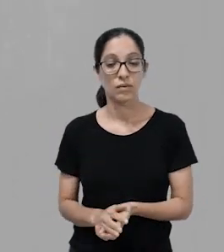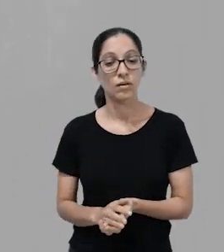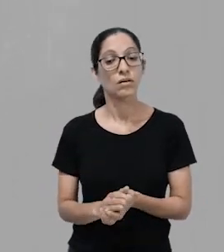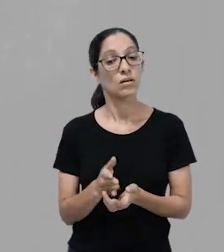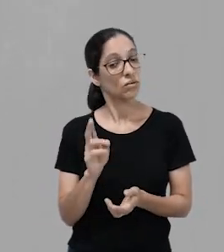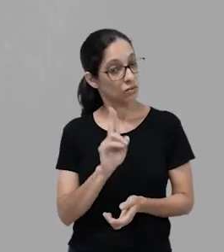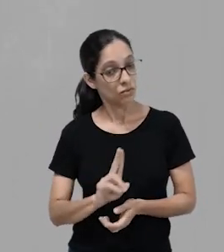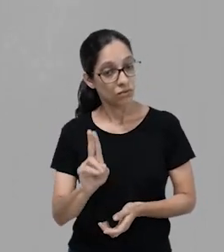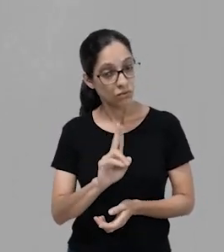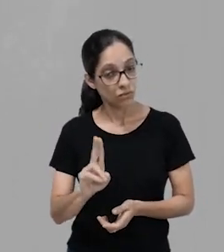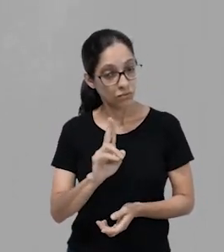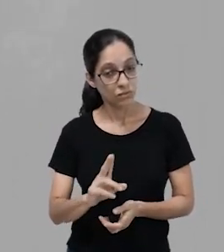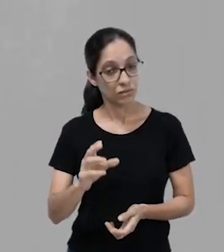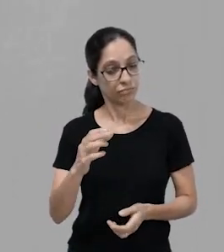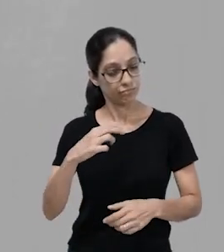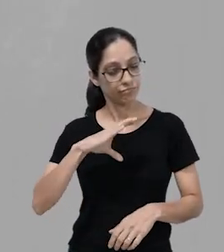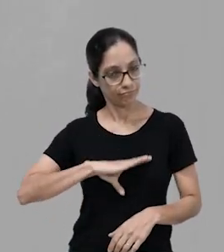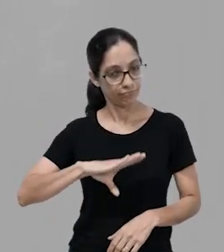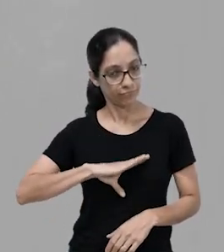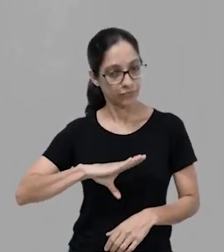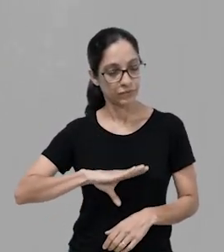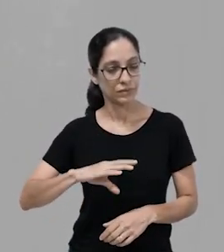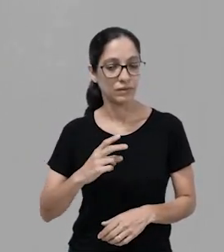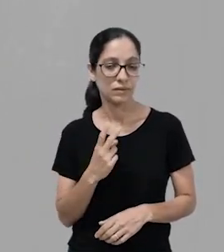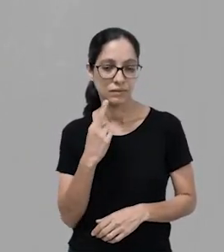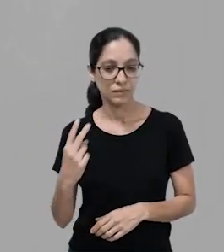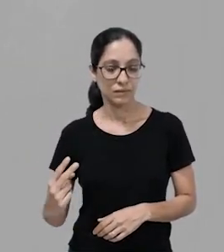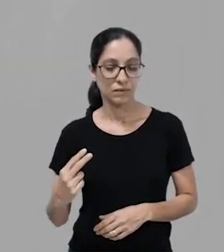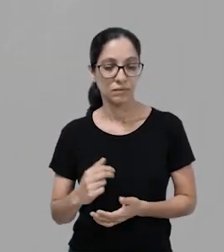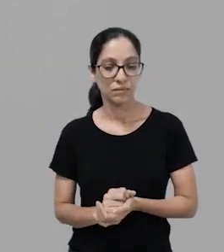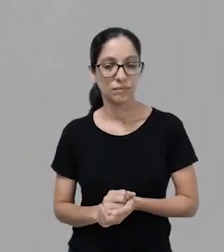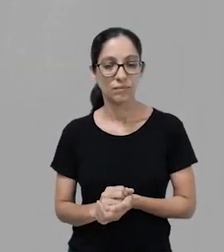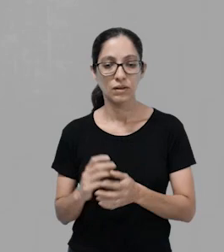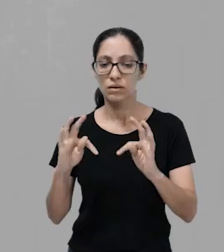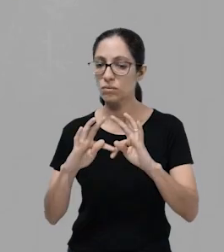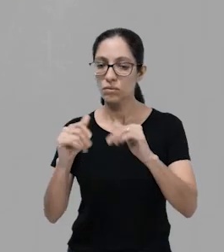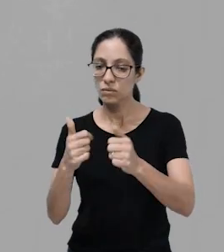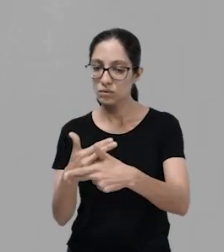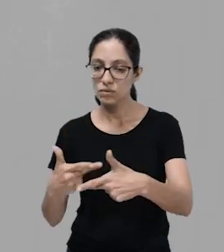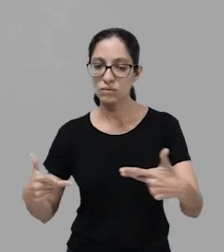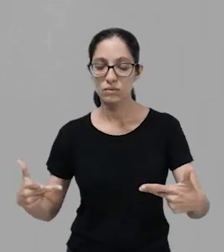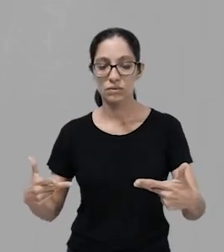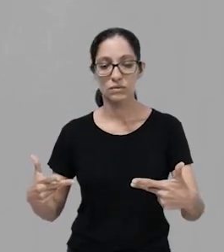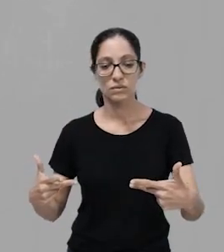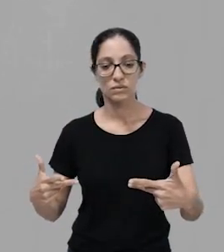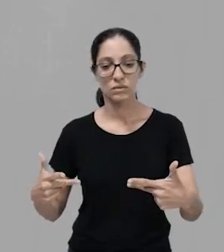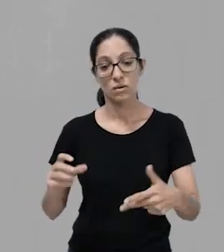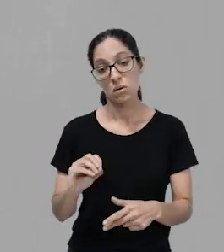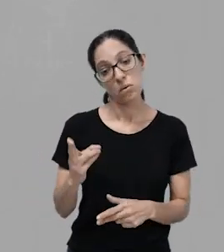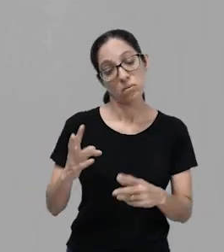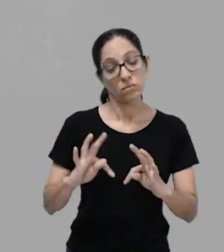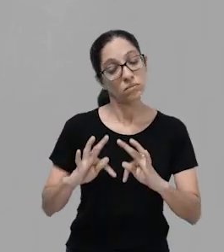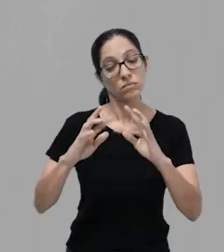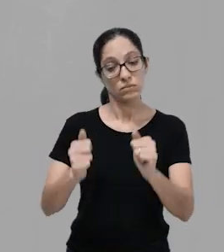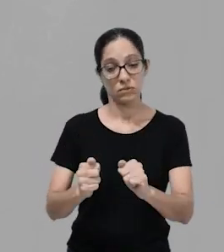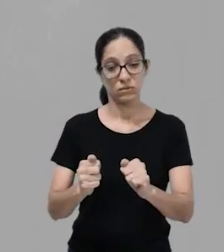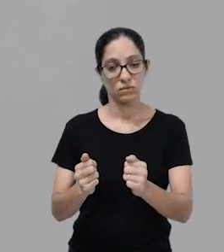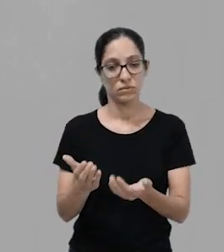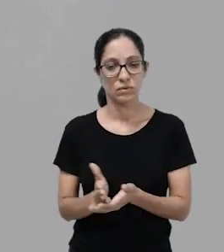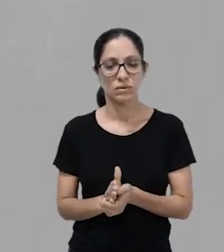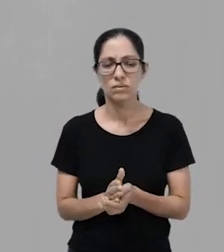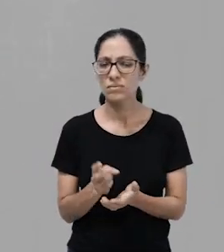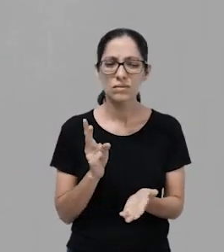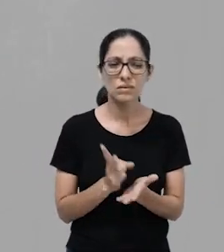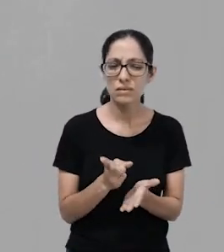que a gente usa na língua portuguesa. Everything, todas as coisas. Ou tudo. Ah, então,